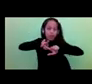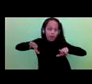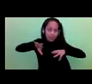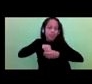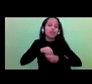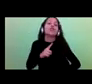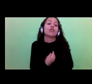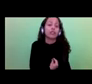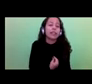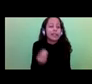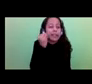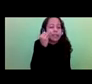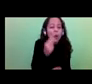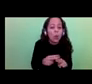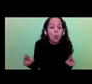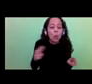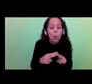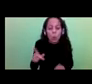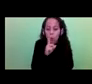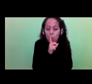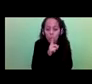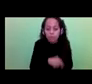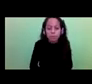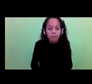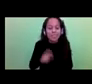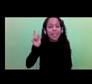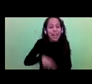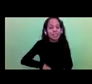Uma profunda disputa ideológica.